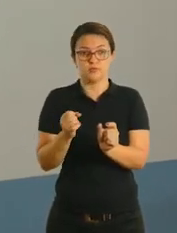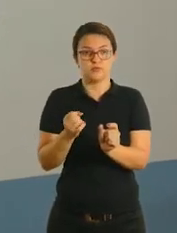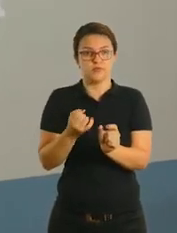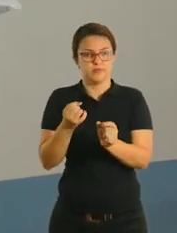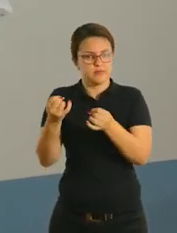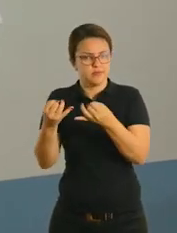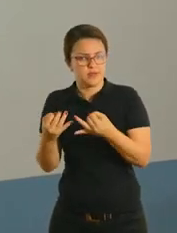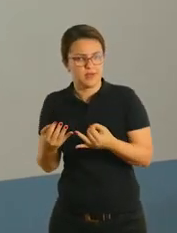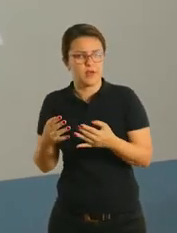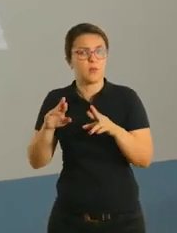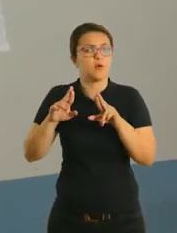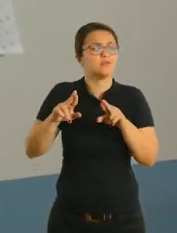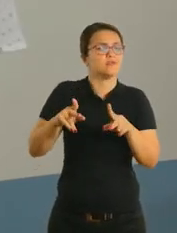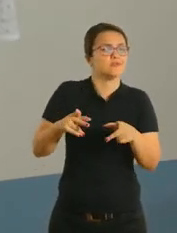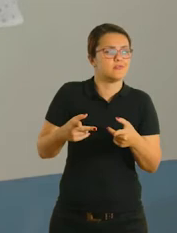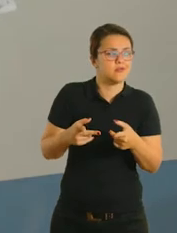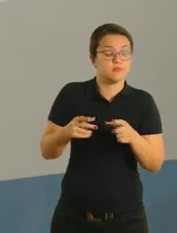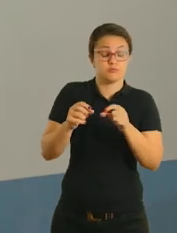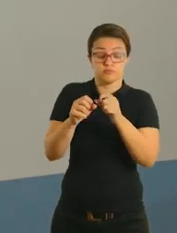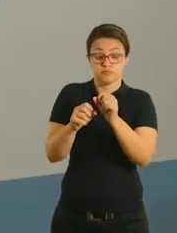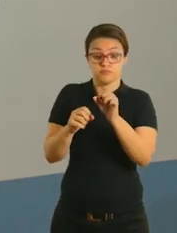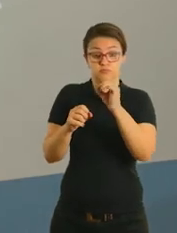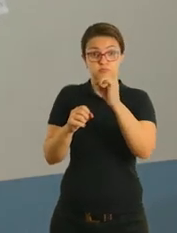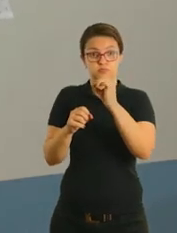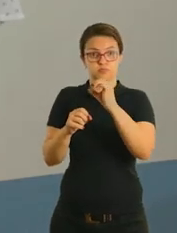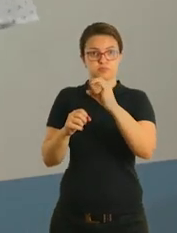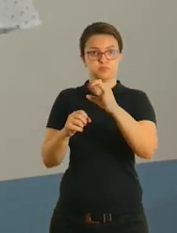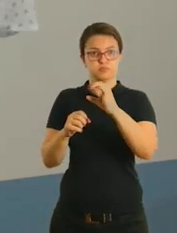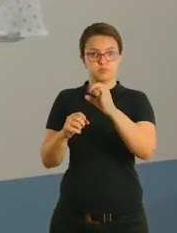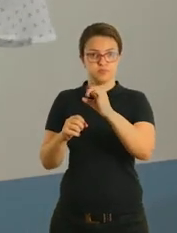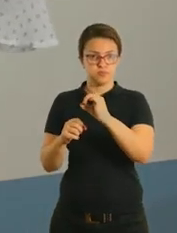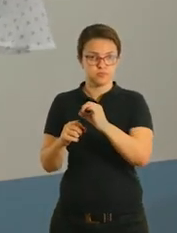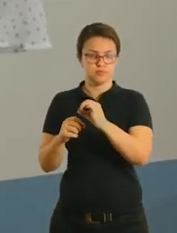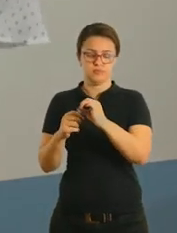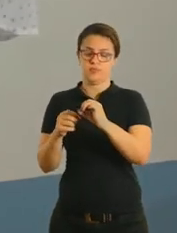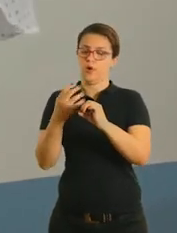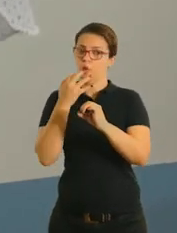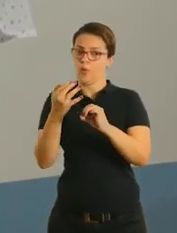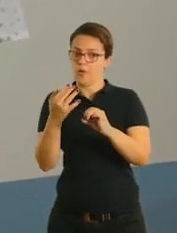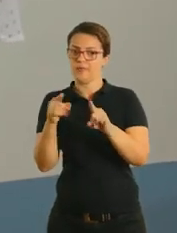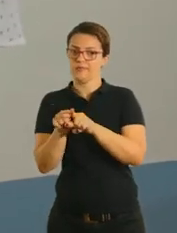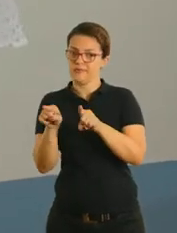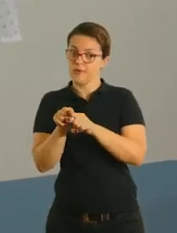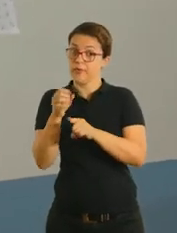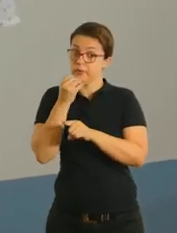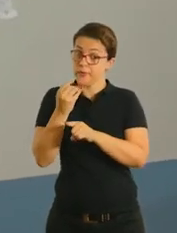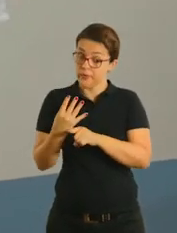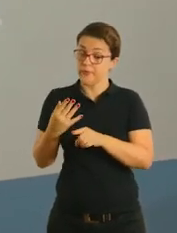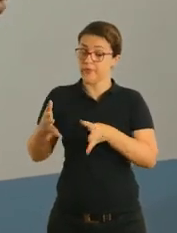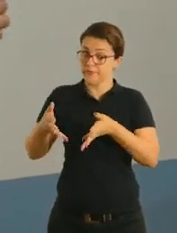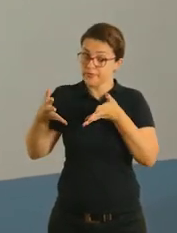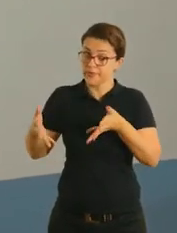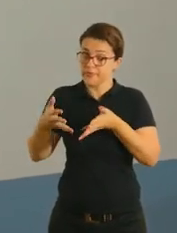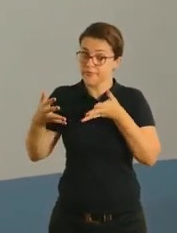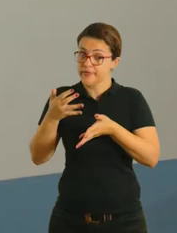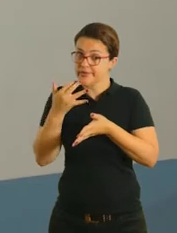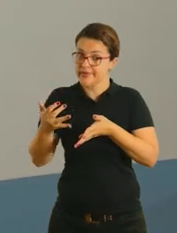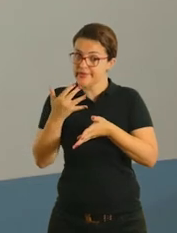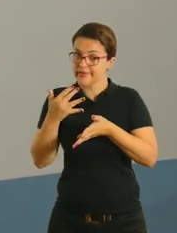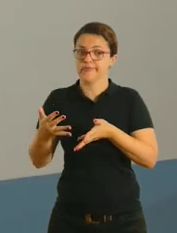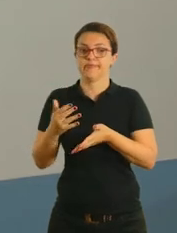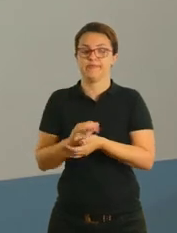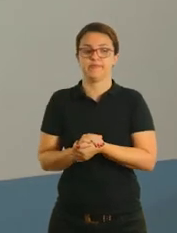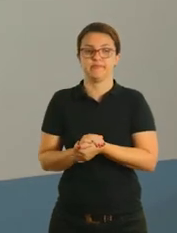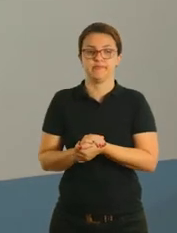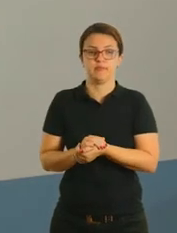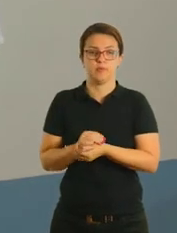a diferença, o tamanho, as cores, isso é bem positivo. Para trabalhar, eu sugiro que você faça o desenhinho